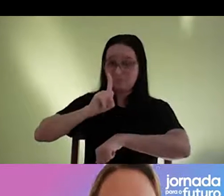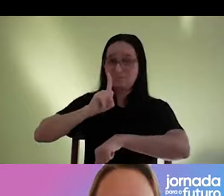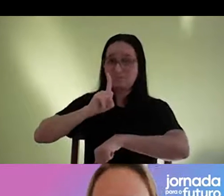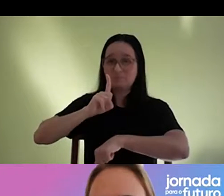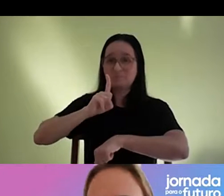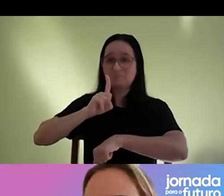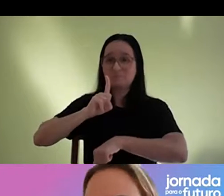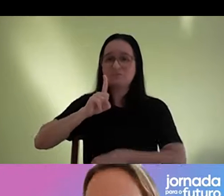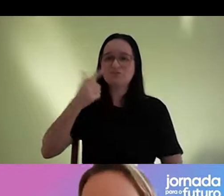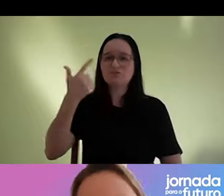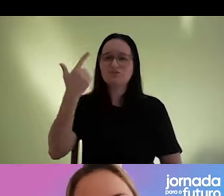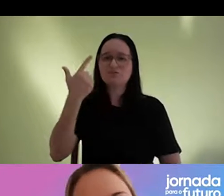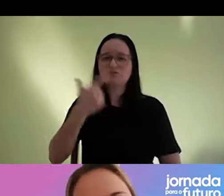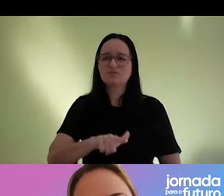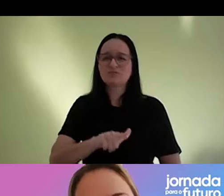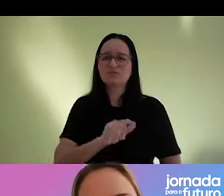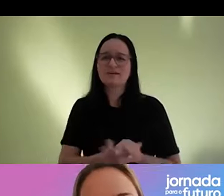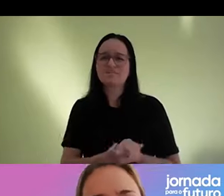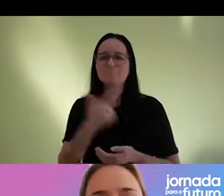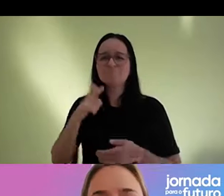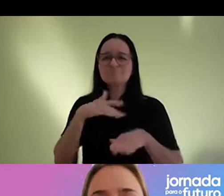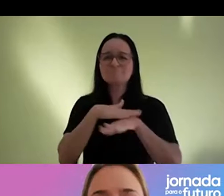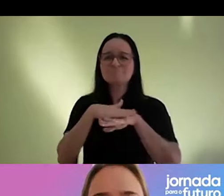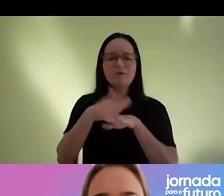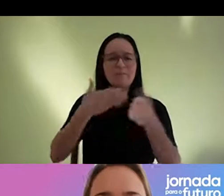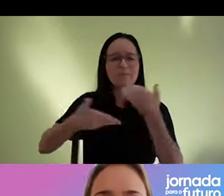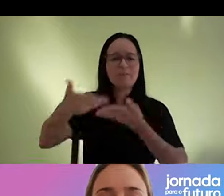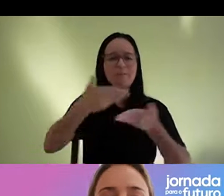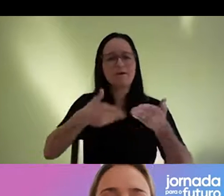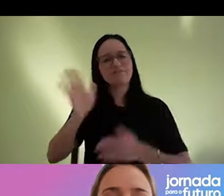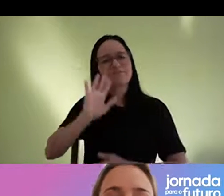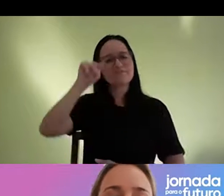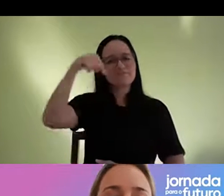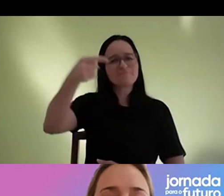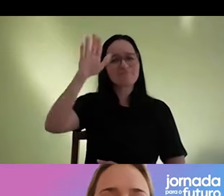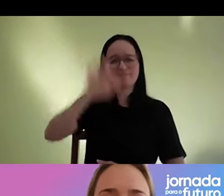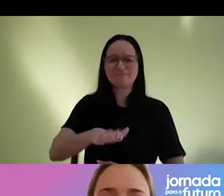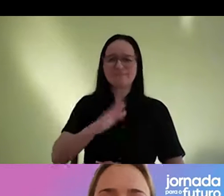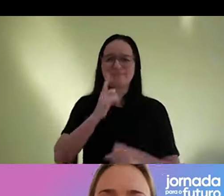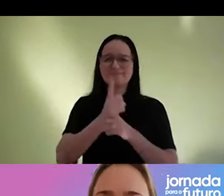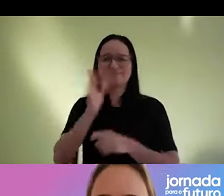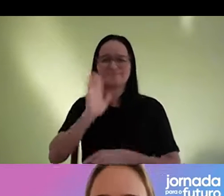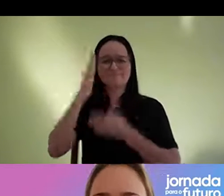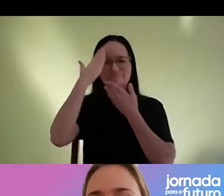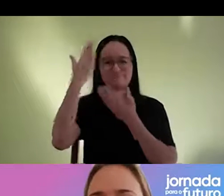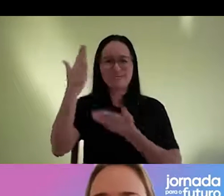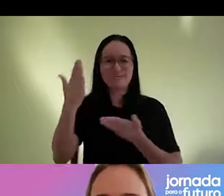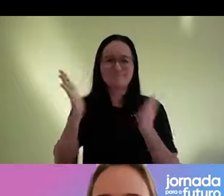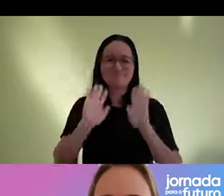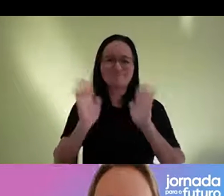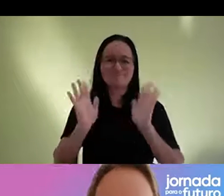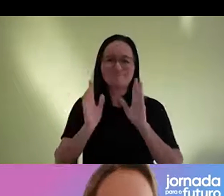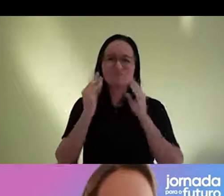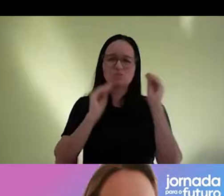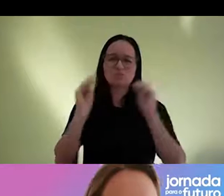da Vale e que vai ser muito legal também vejo vocês mais tarde e agradecer Dri, Kelly, Zaline beijo